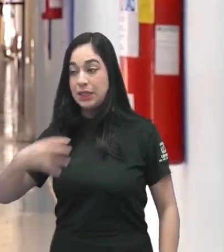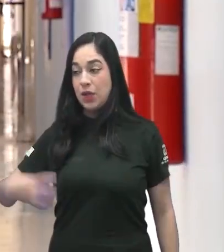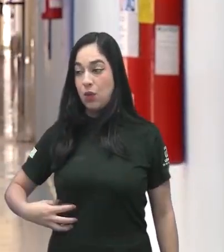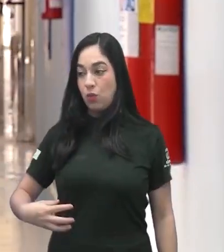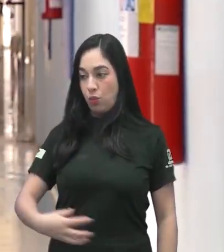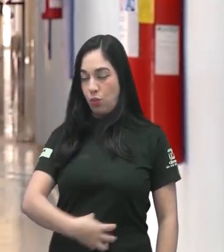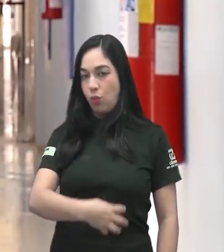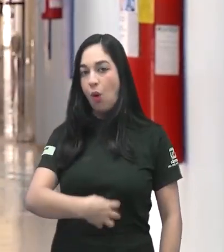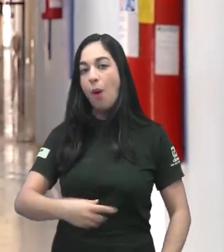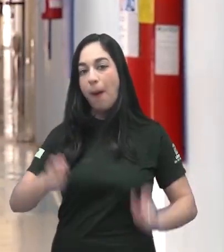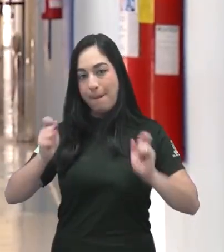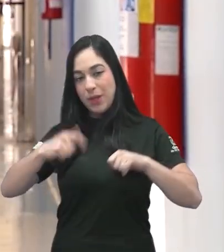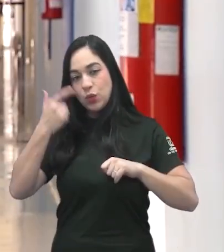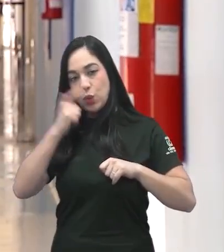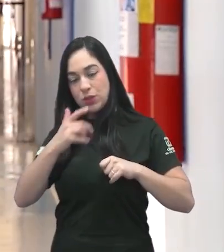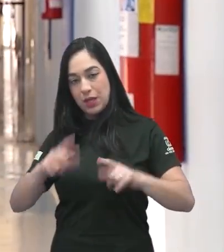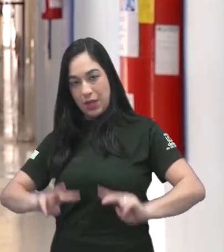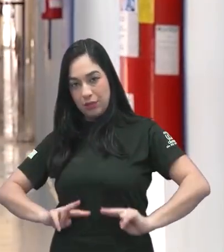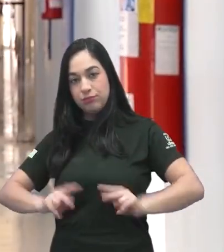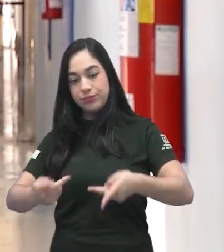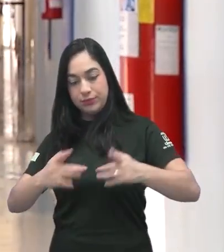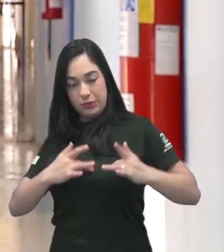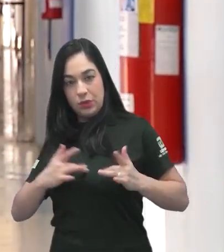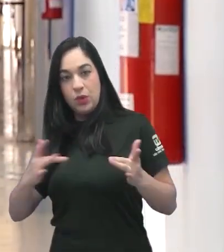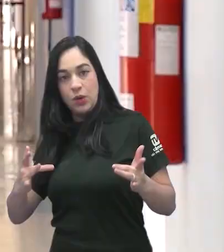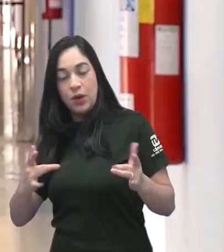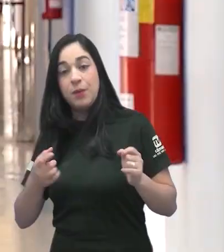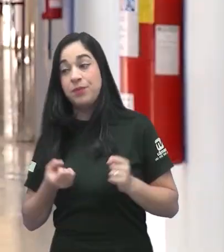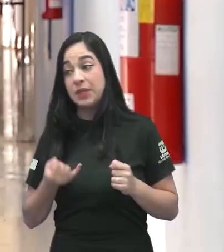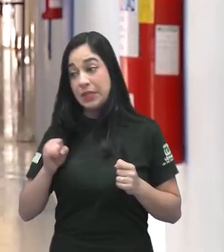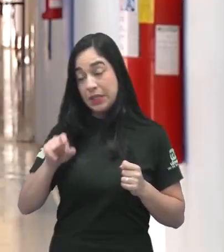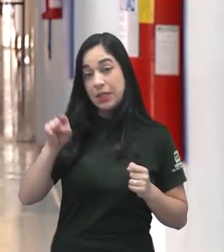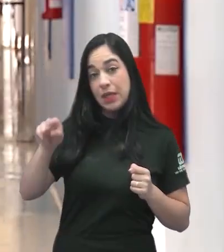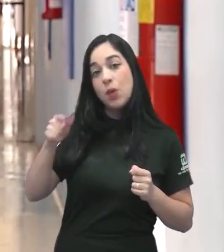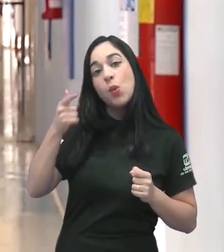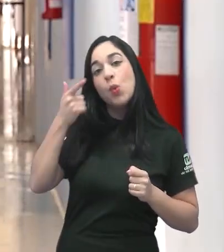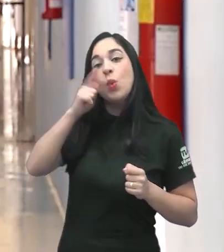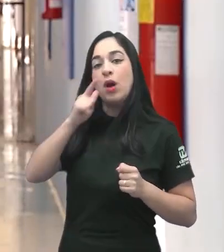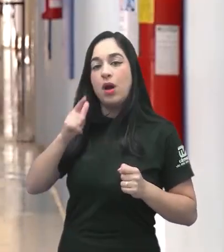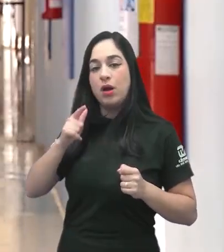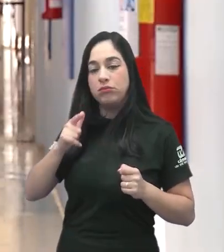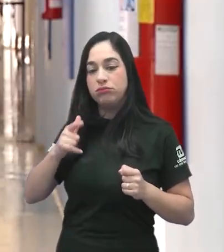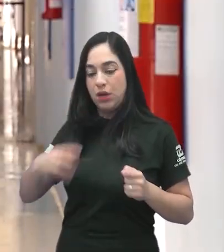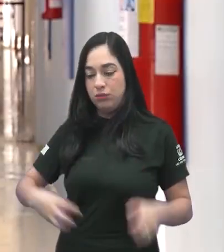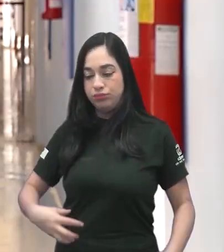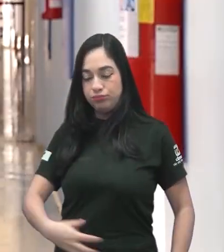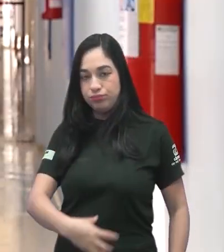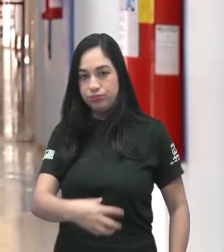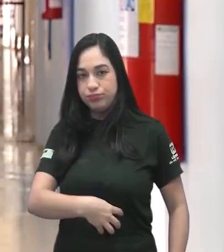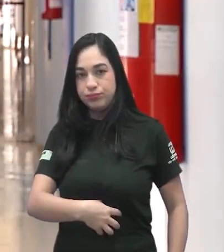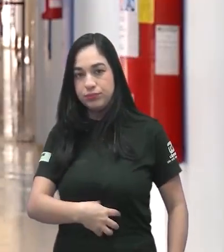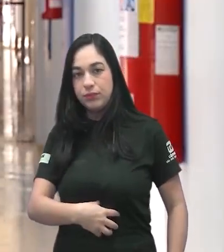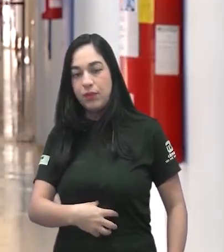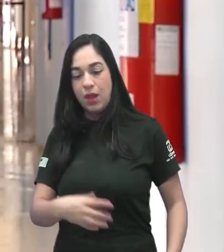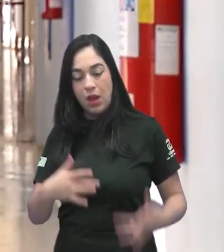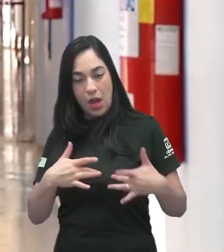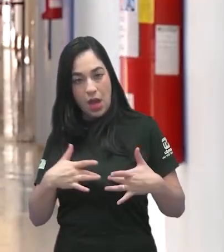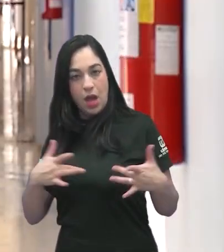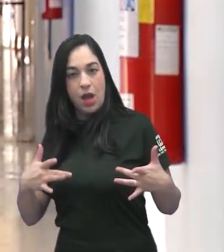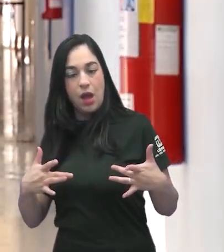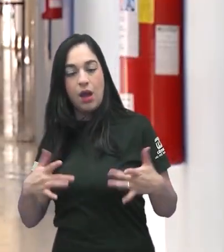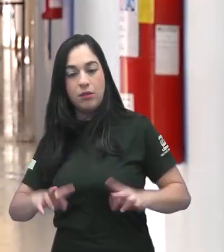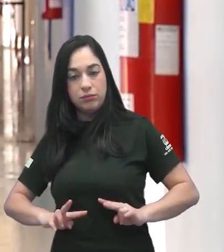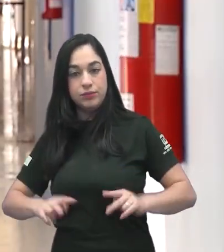vai dizer se esse paciente ele é elegível para doação de órgãos. Quando ele é um potencial doador, nós realizamos a entrevista para